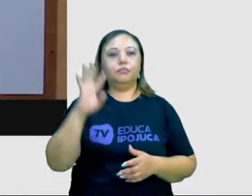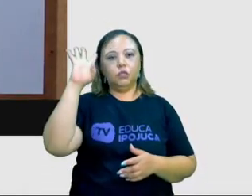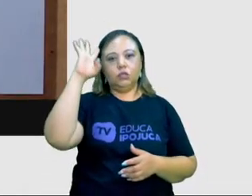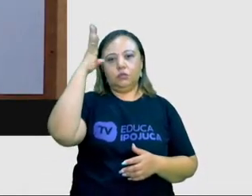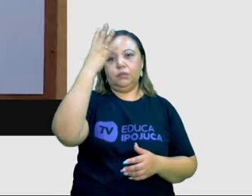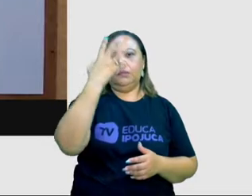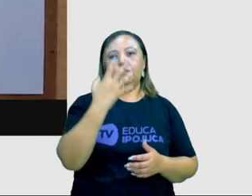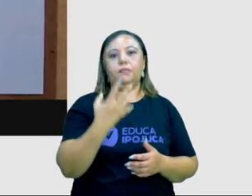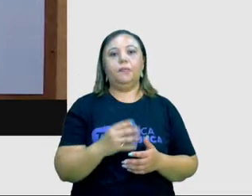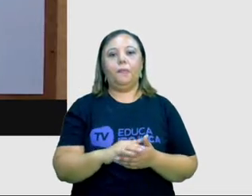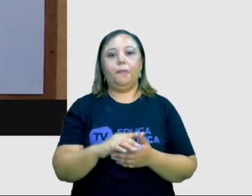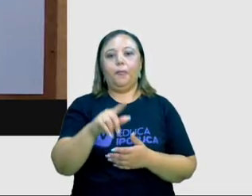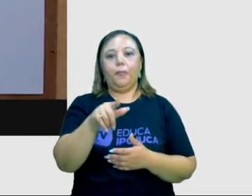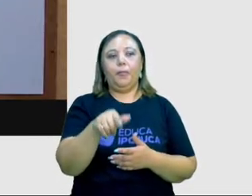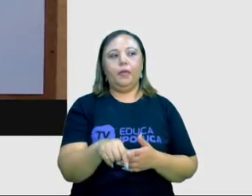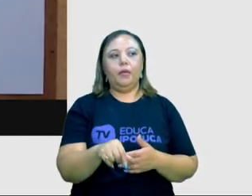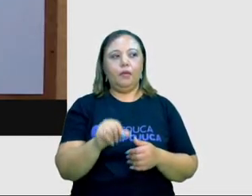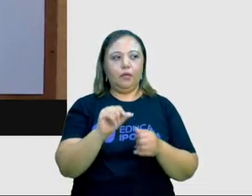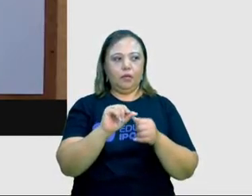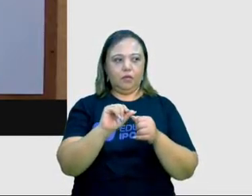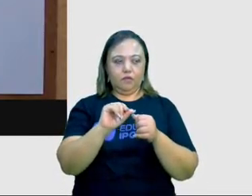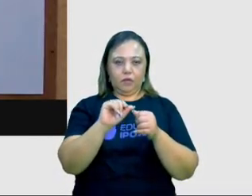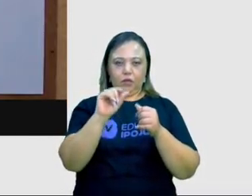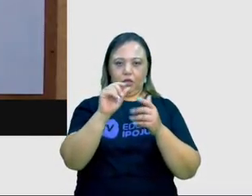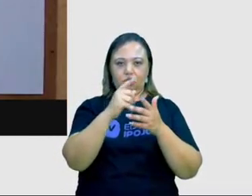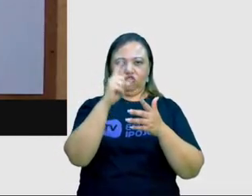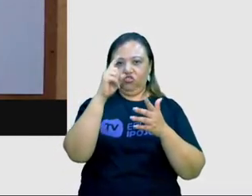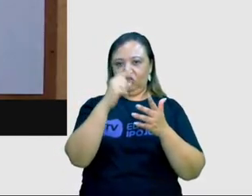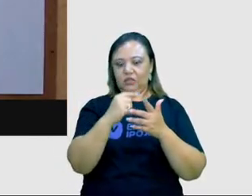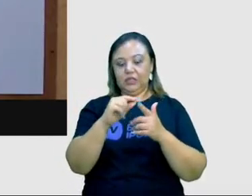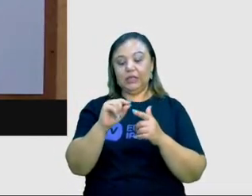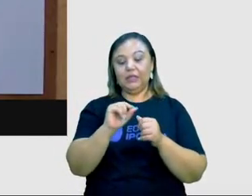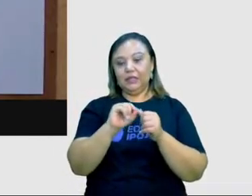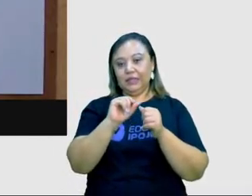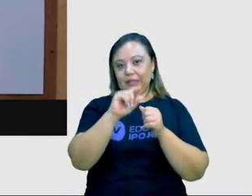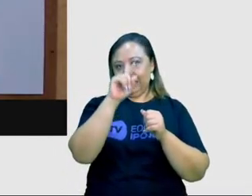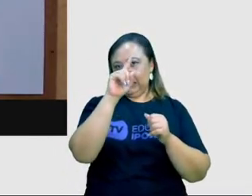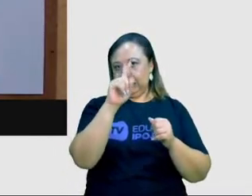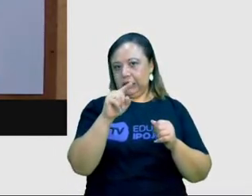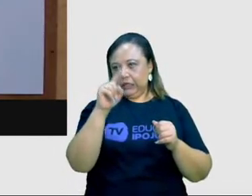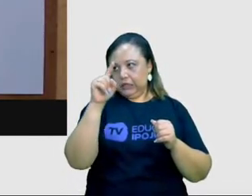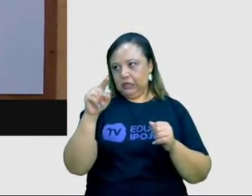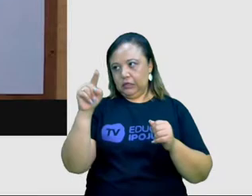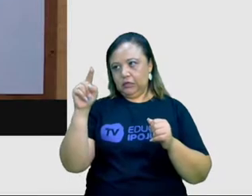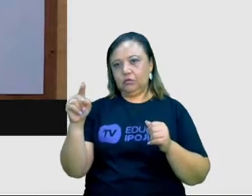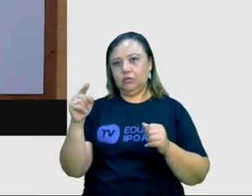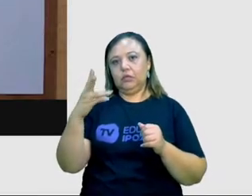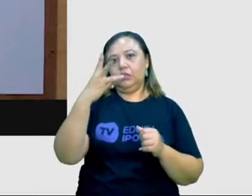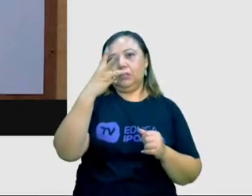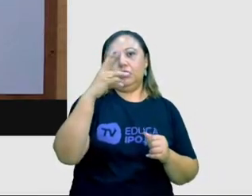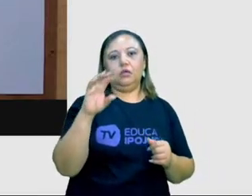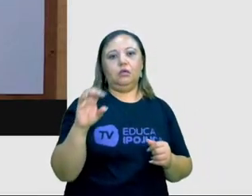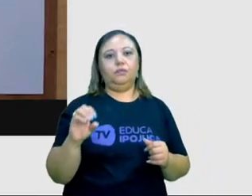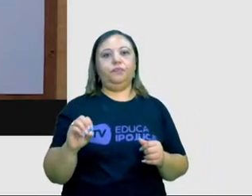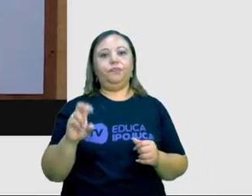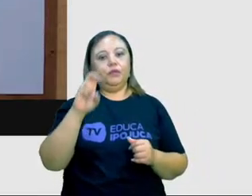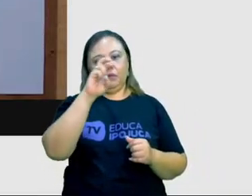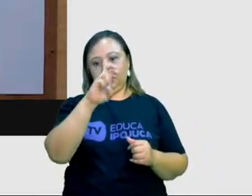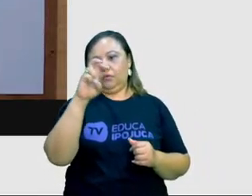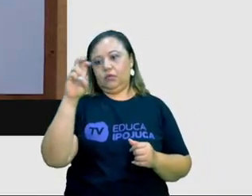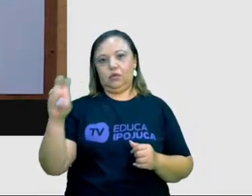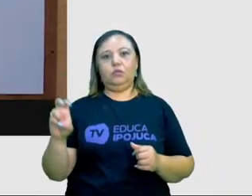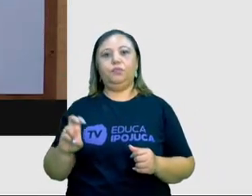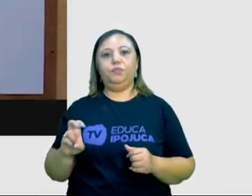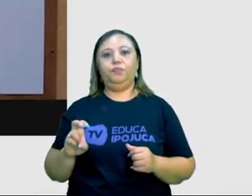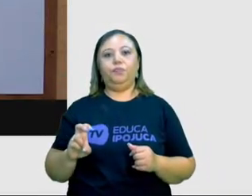que a gente fez? Nós fizemos 30 tracinhos e a gente foi contando esses tracinhos de 5 em 5. Depois a